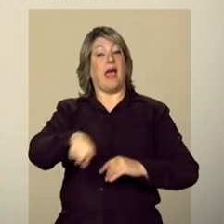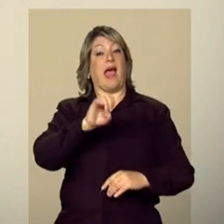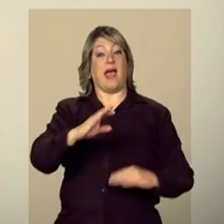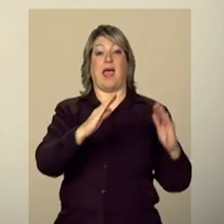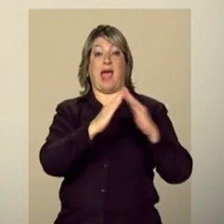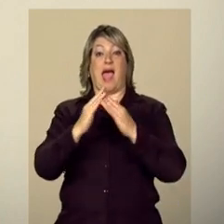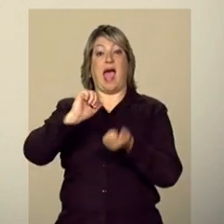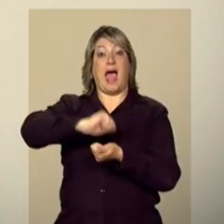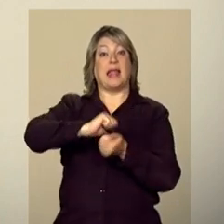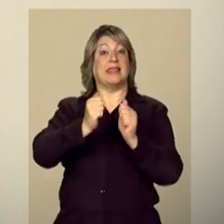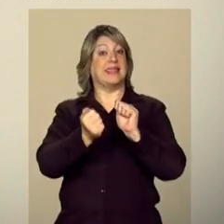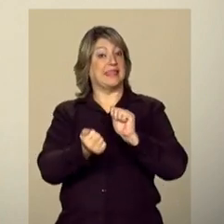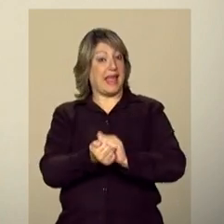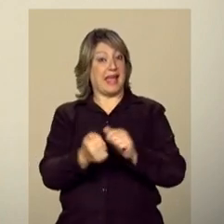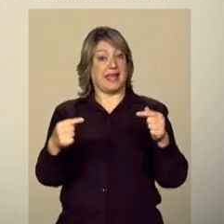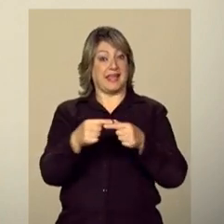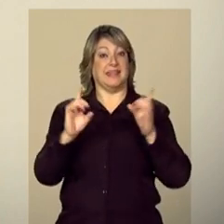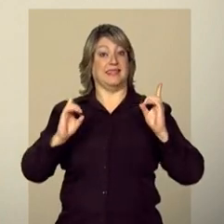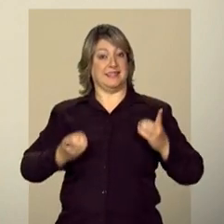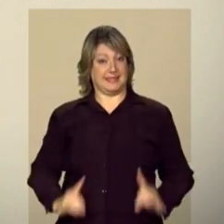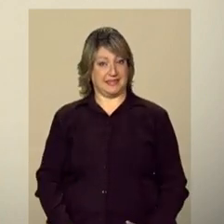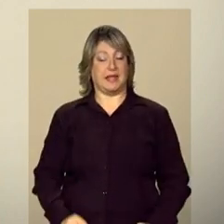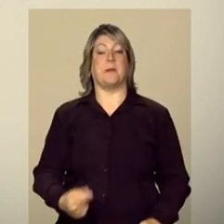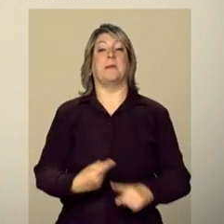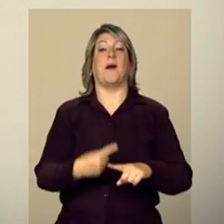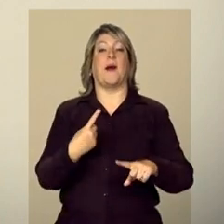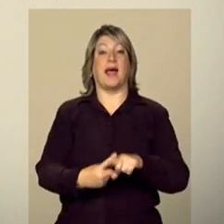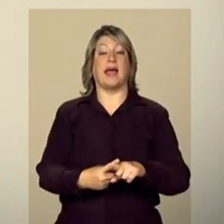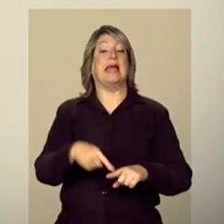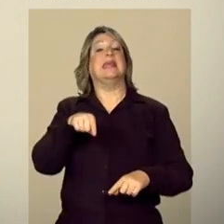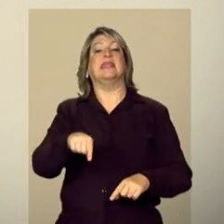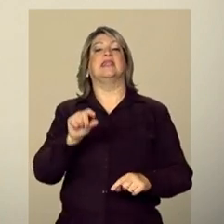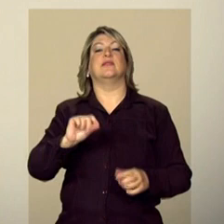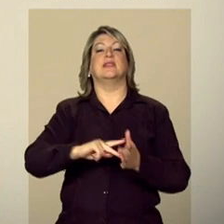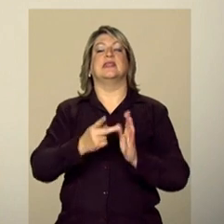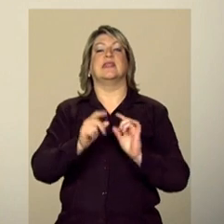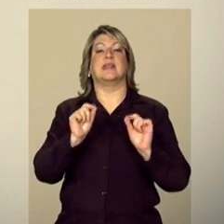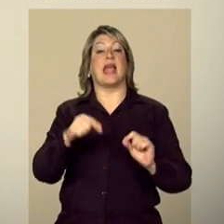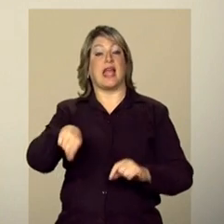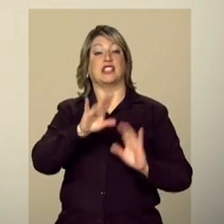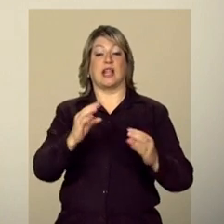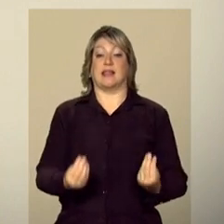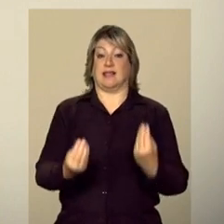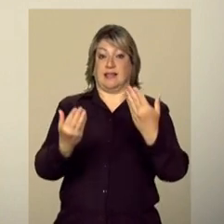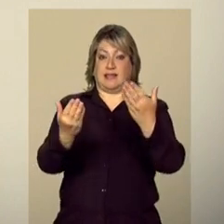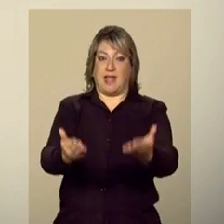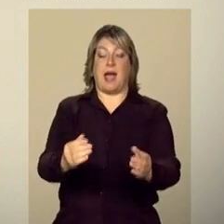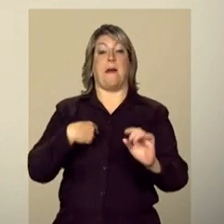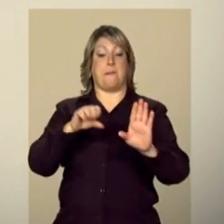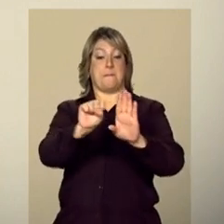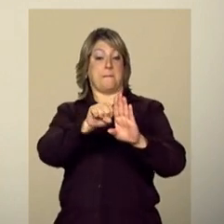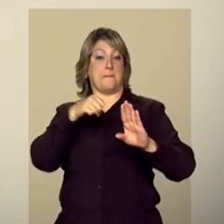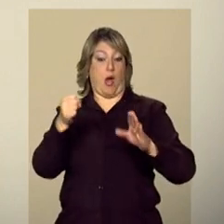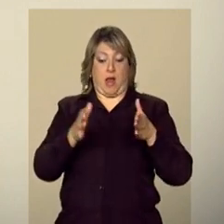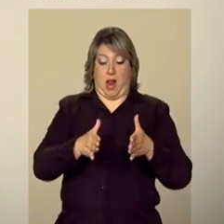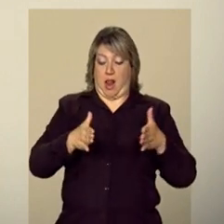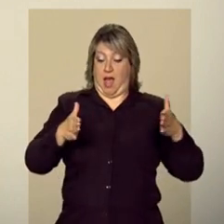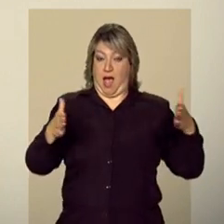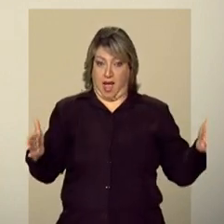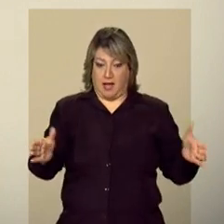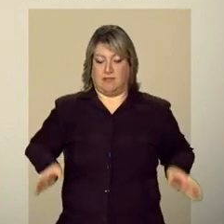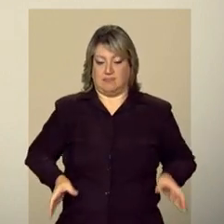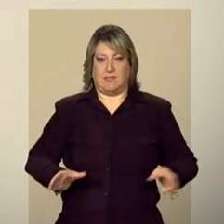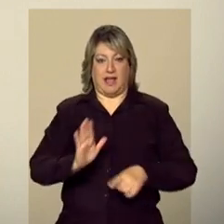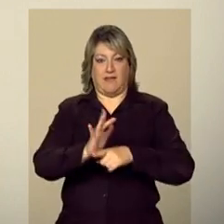casas adaptáveis isso significa Luciano que elas já são entregues com portas mais largas